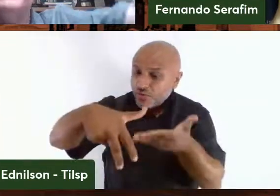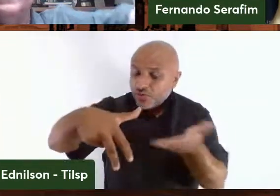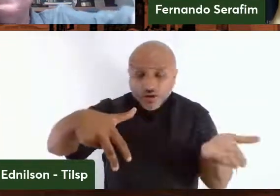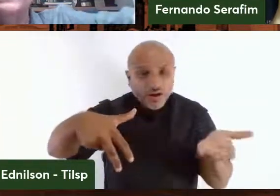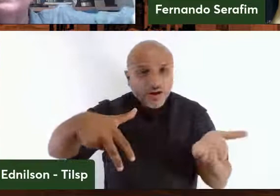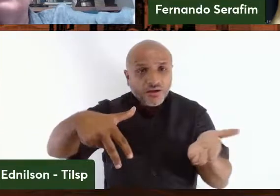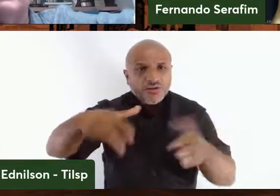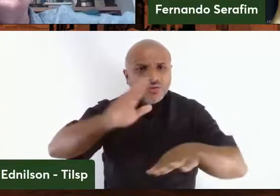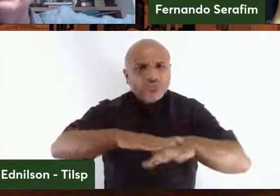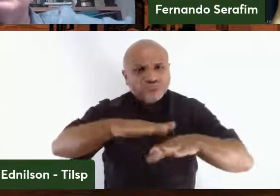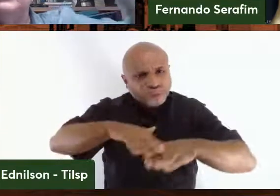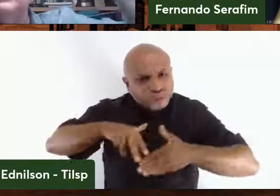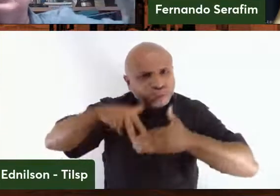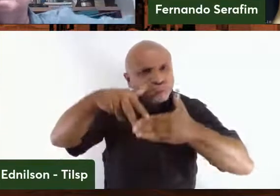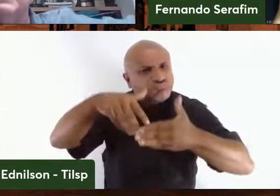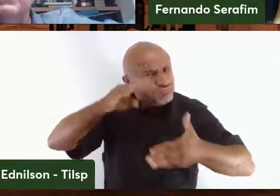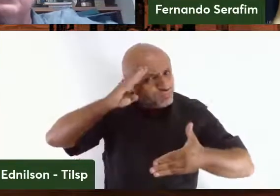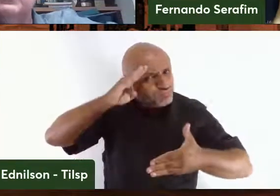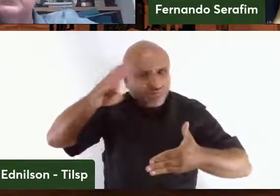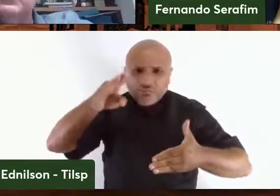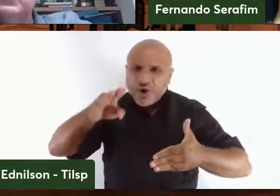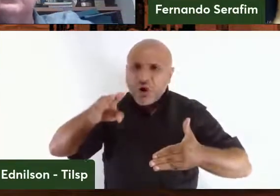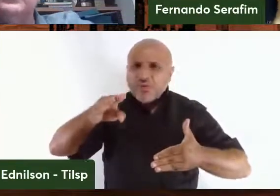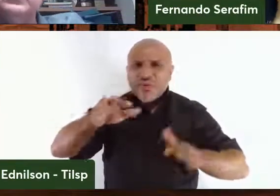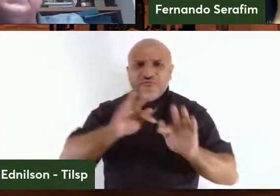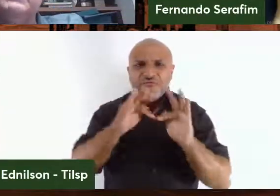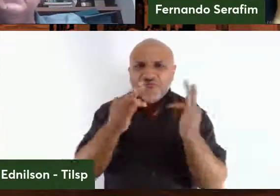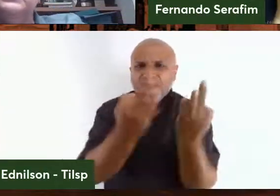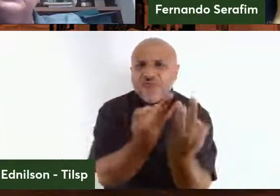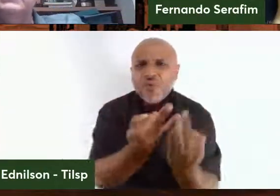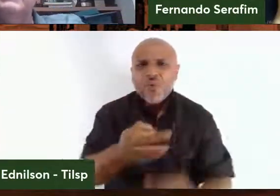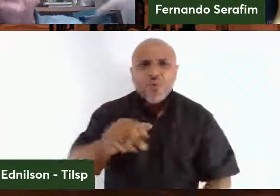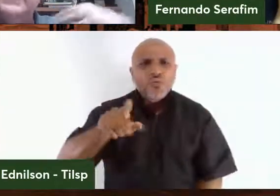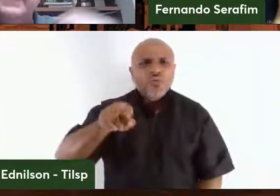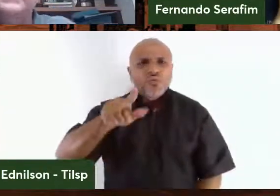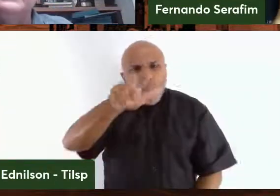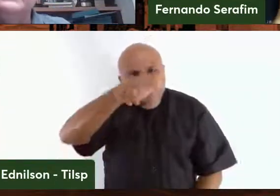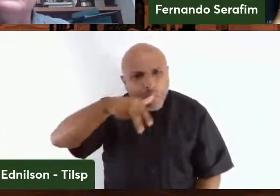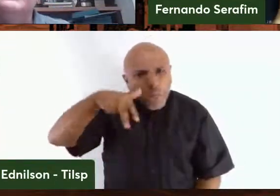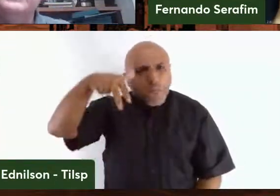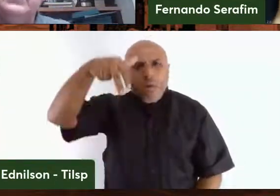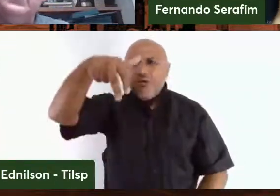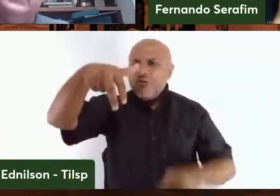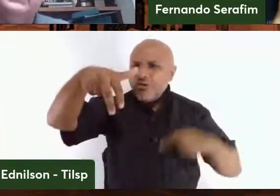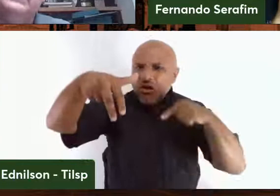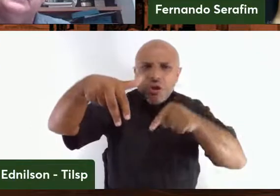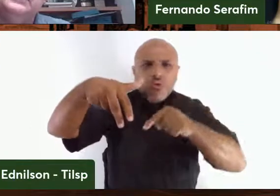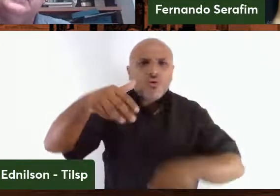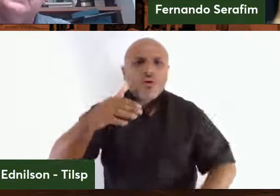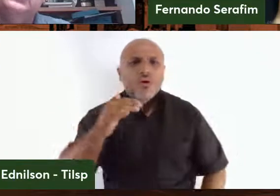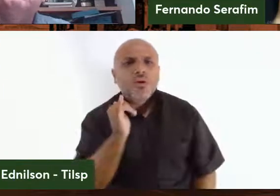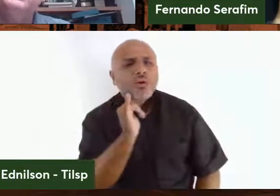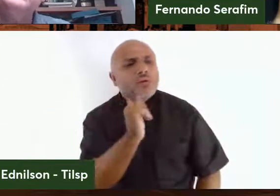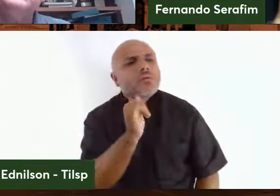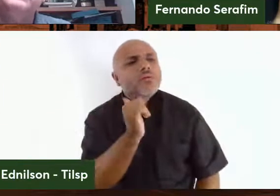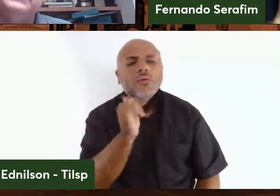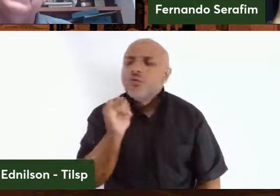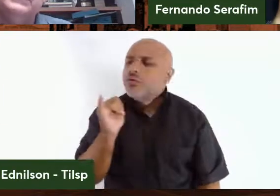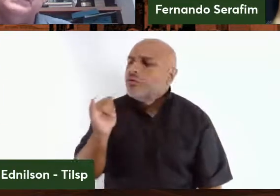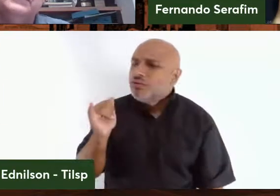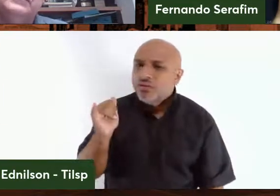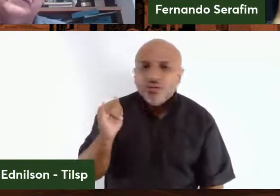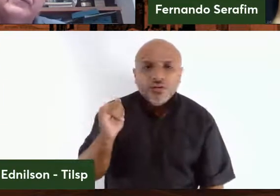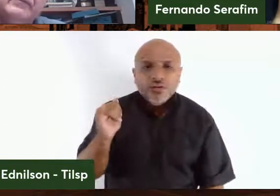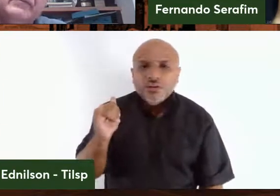do patriarca da família, ou do irmão, ou de um dos irmãos, porque é ele que conta a história, do ponto de